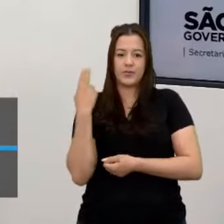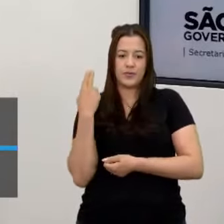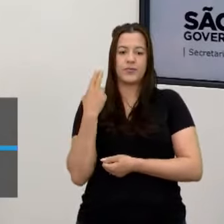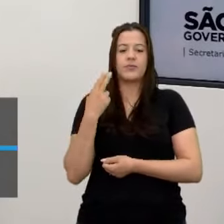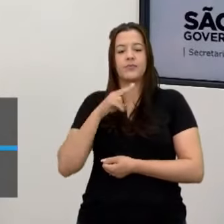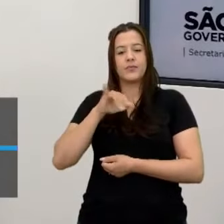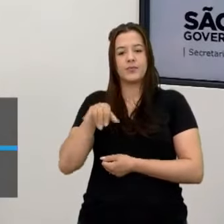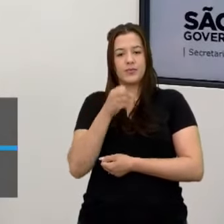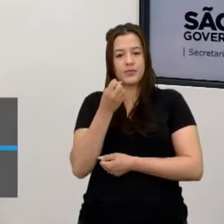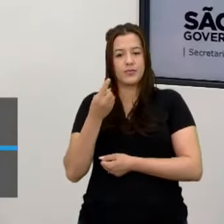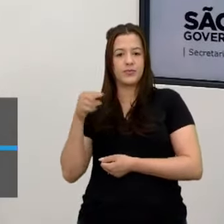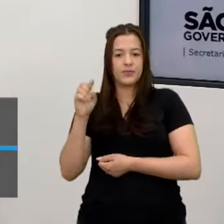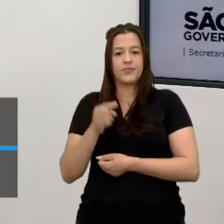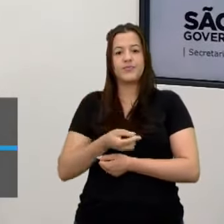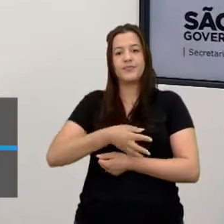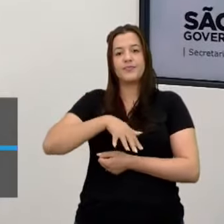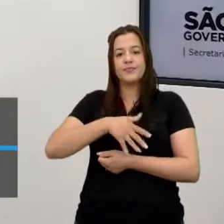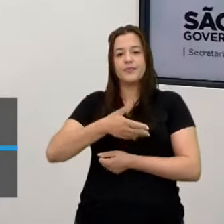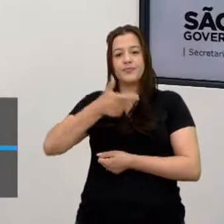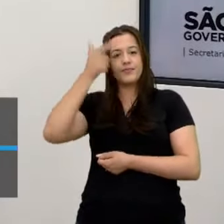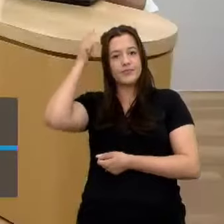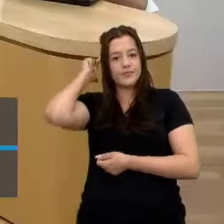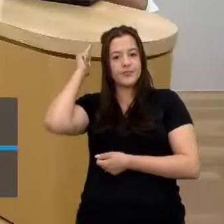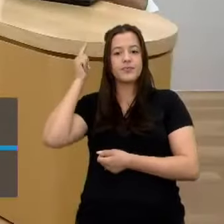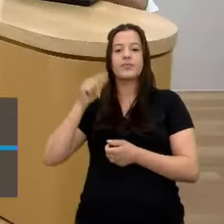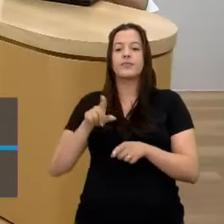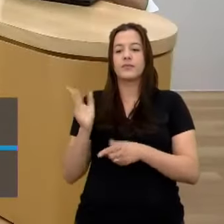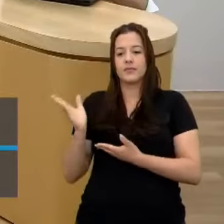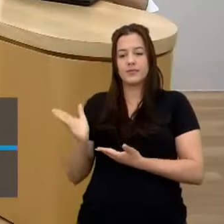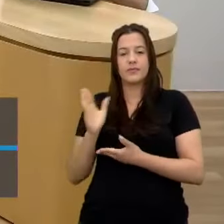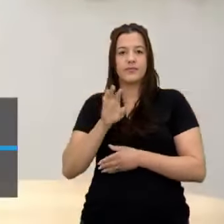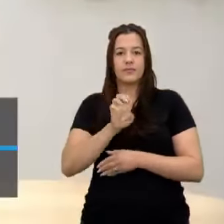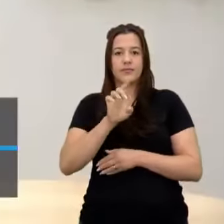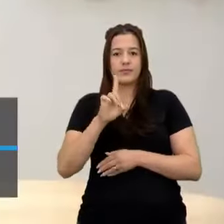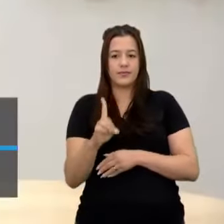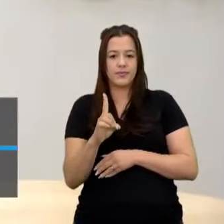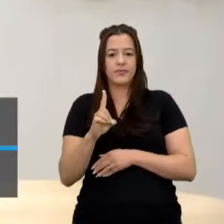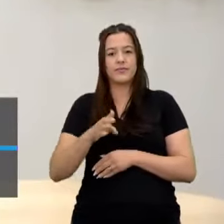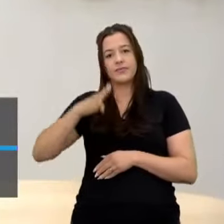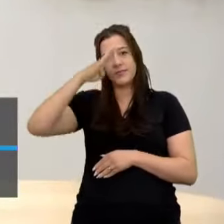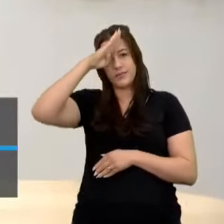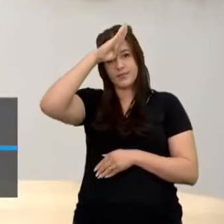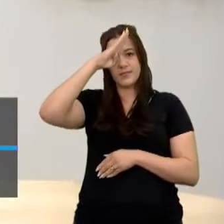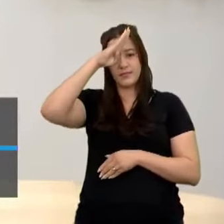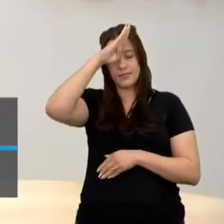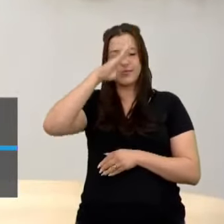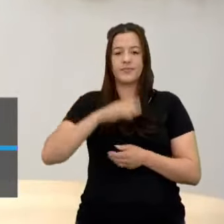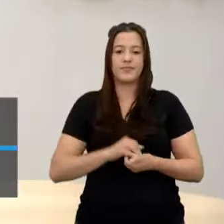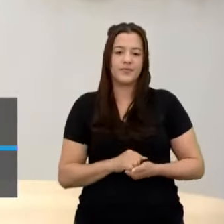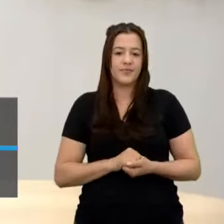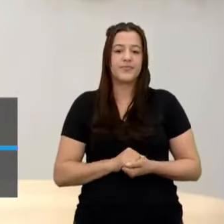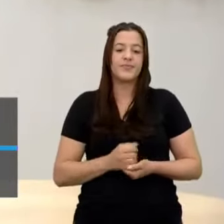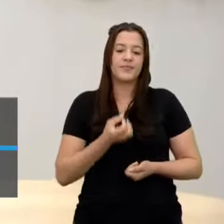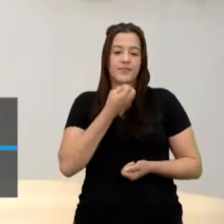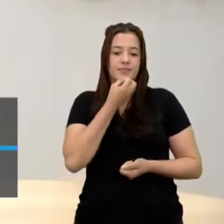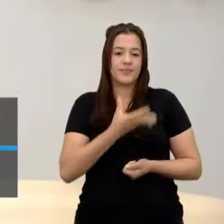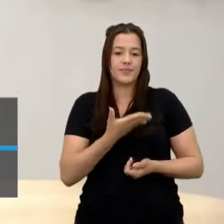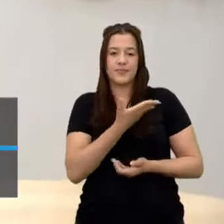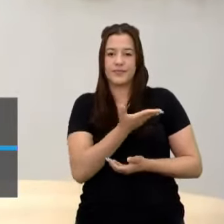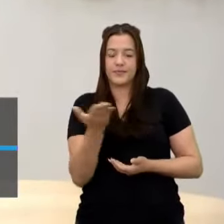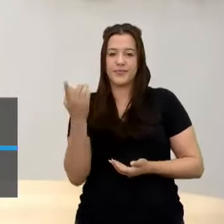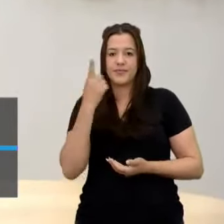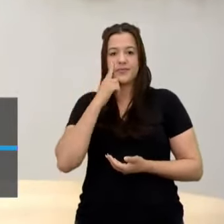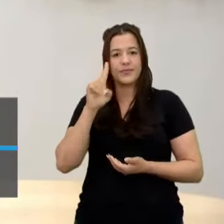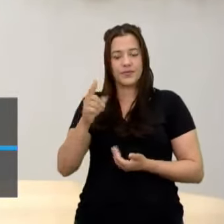it, and with me today, Ed. Hello everybody, welcome to another English class. I'll be the